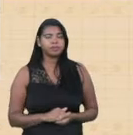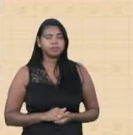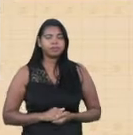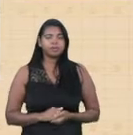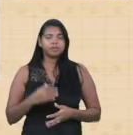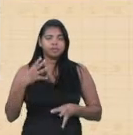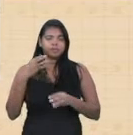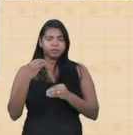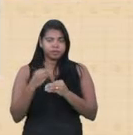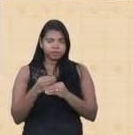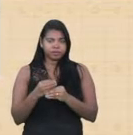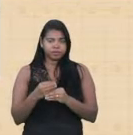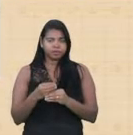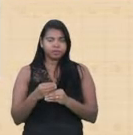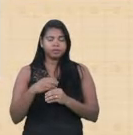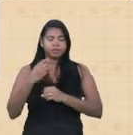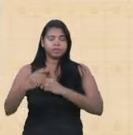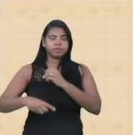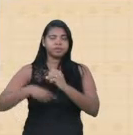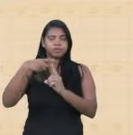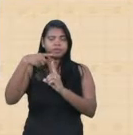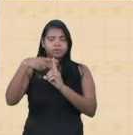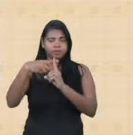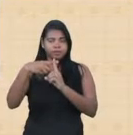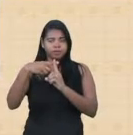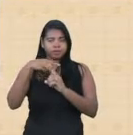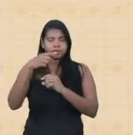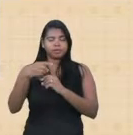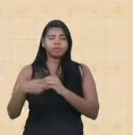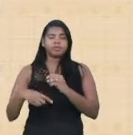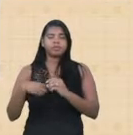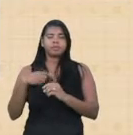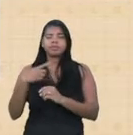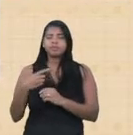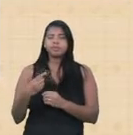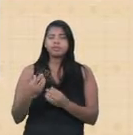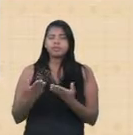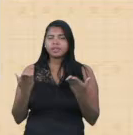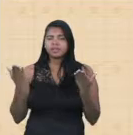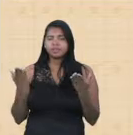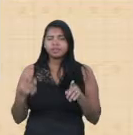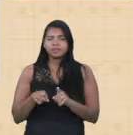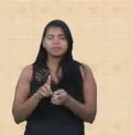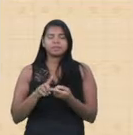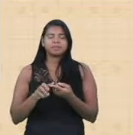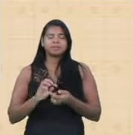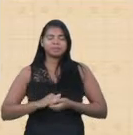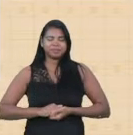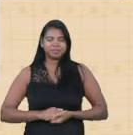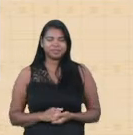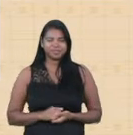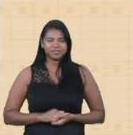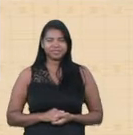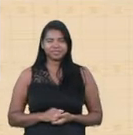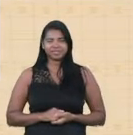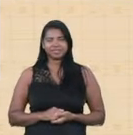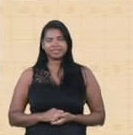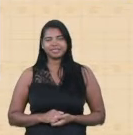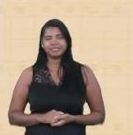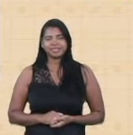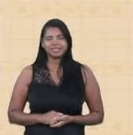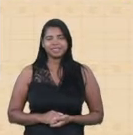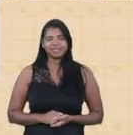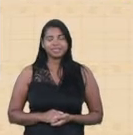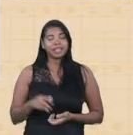cargas positivas. O que acontece é você dizer, Paulo, mas e o Z? É a ovelha negra desgarrada? Ô,